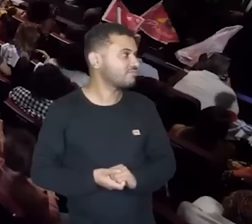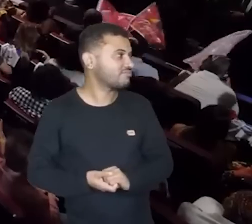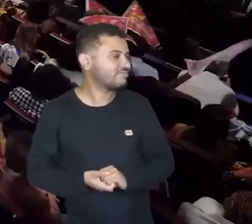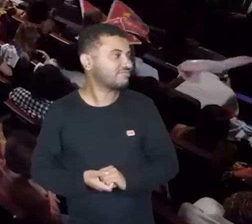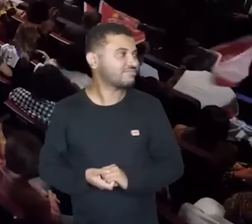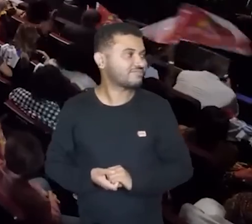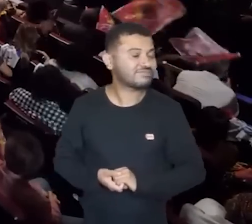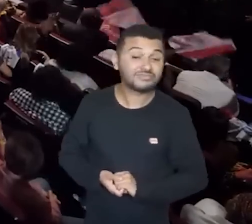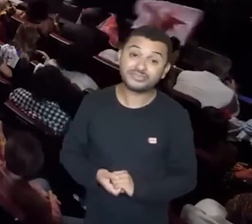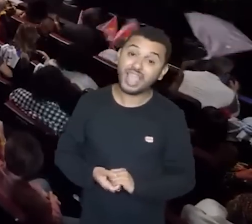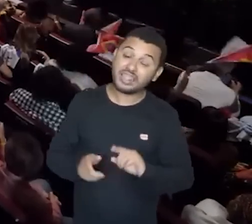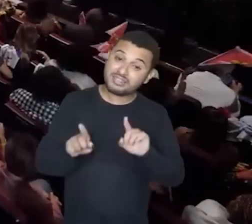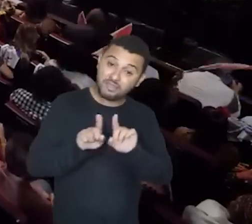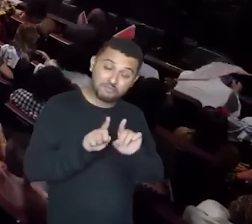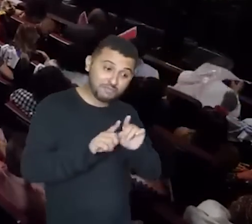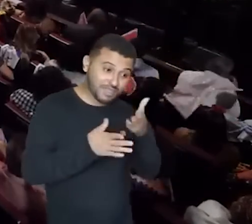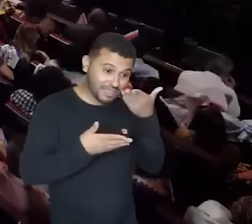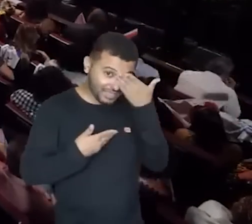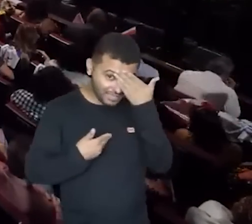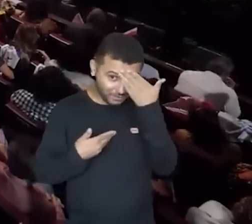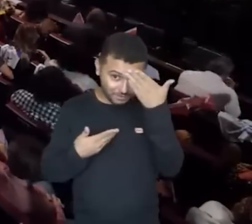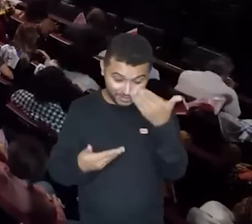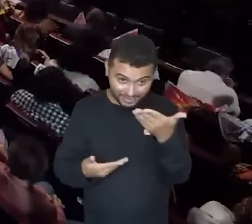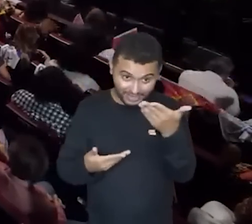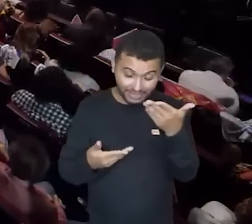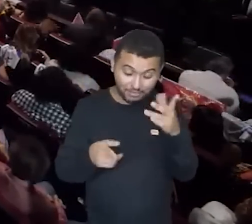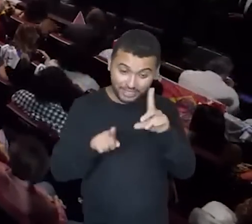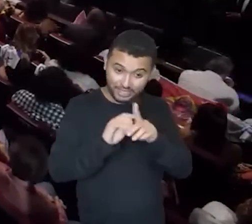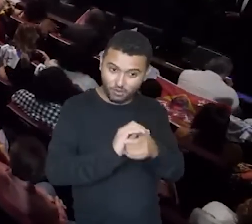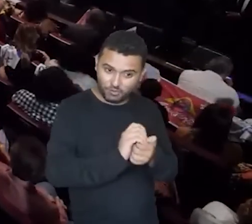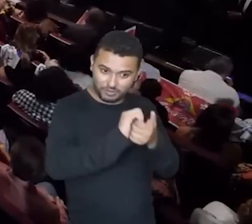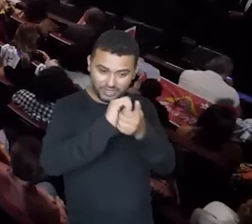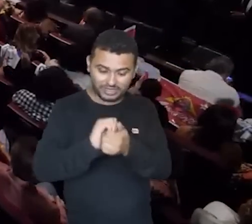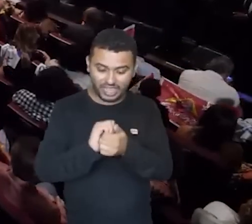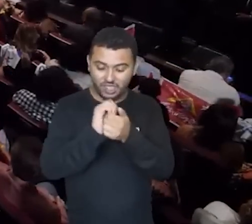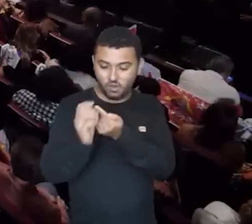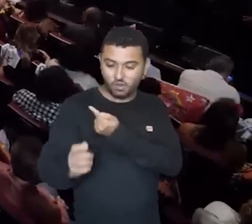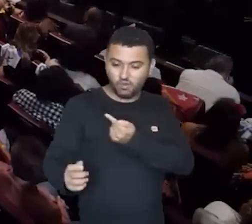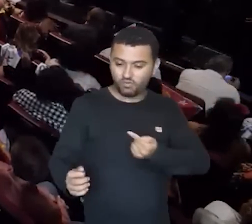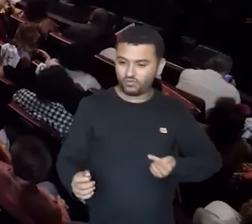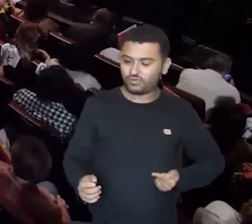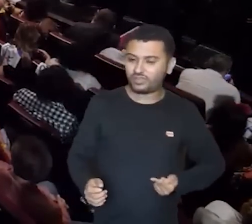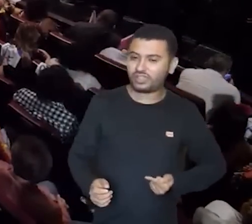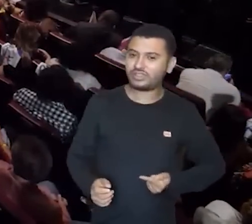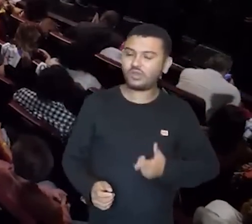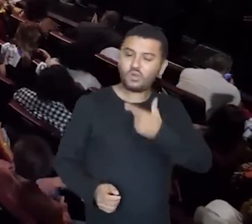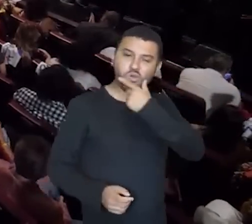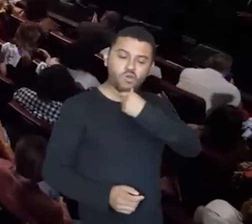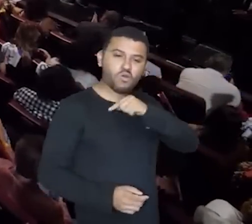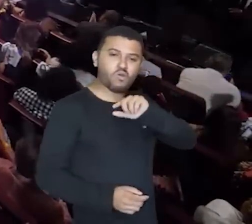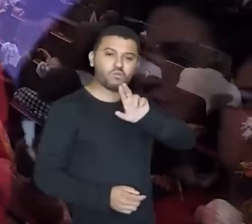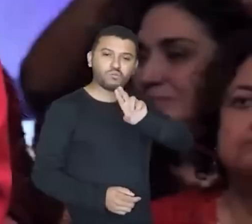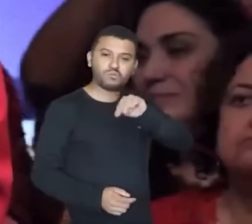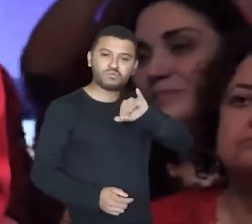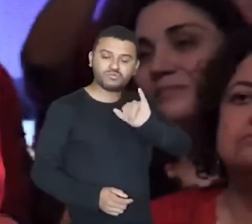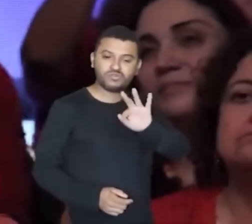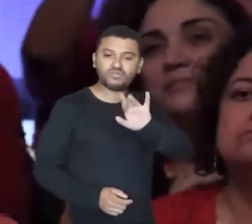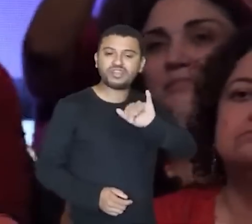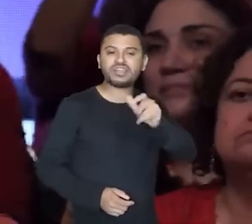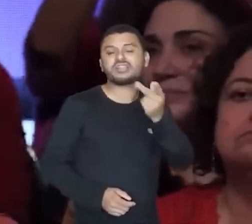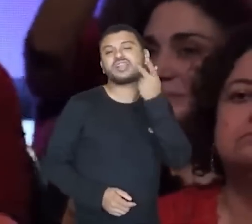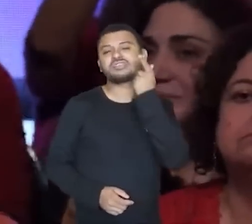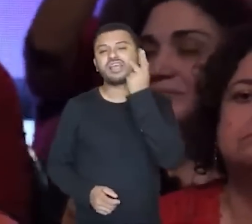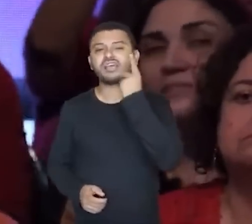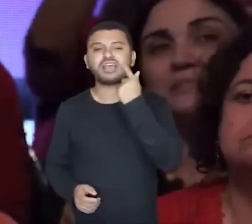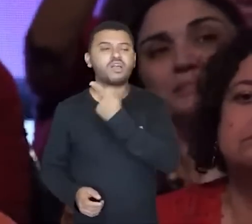Quero saudar também os nossos governadores que estão aqui, Eumano de Freitas, nosso governador do Ceará,